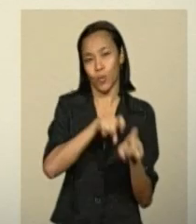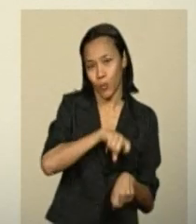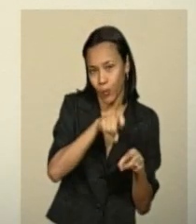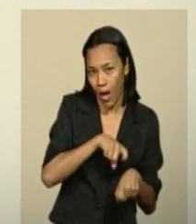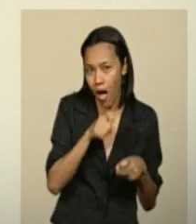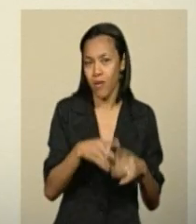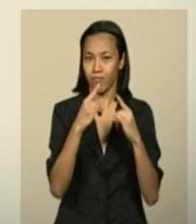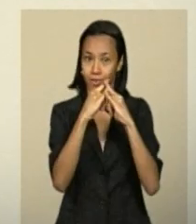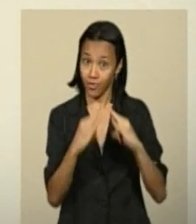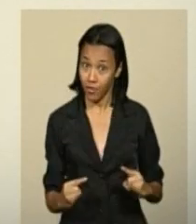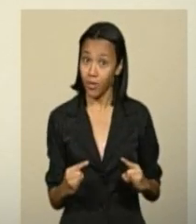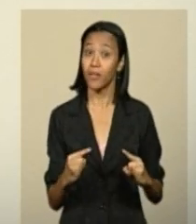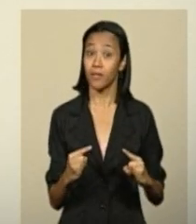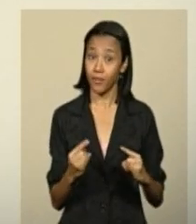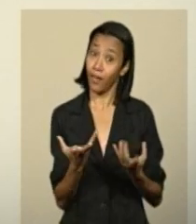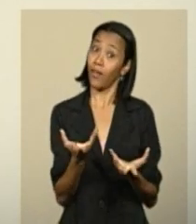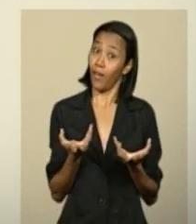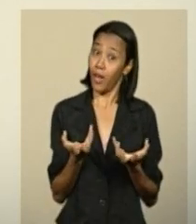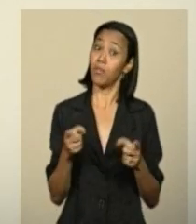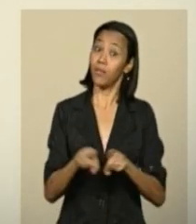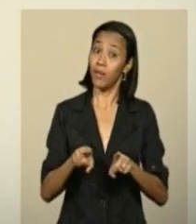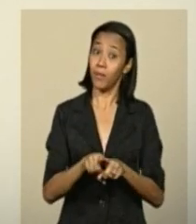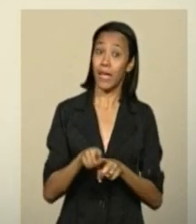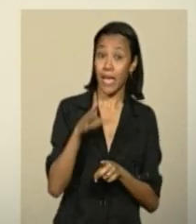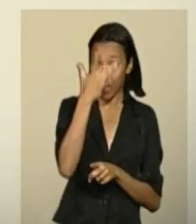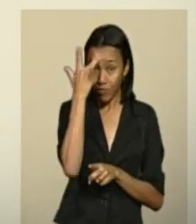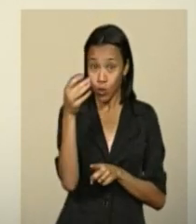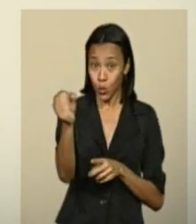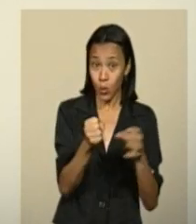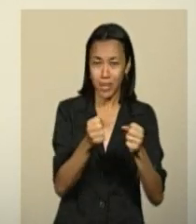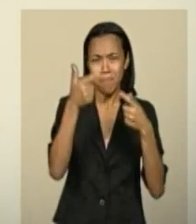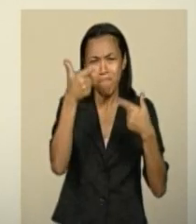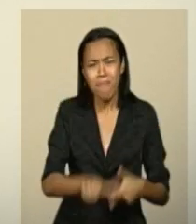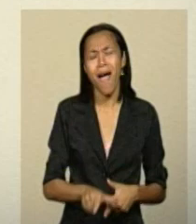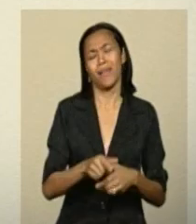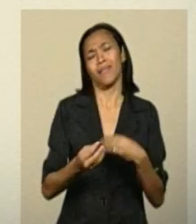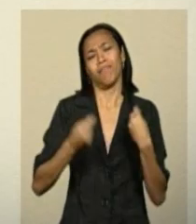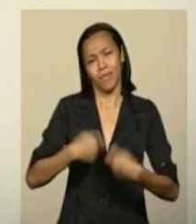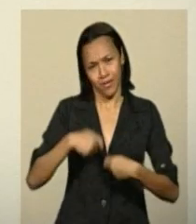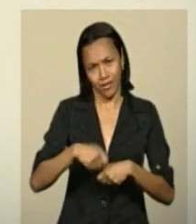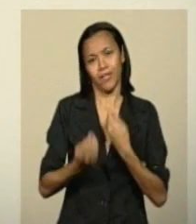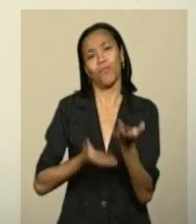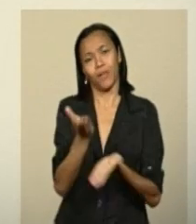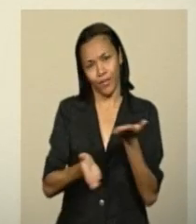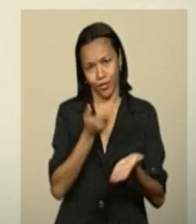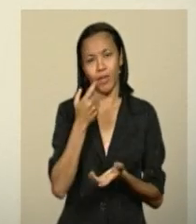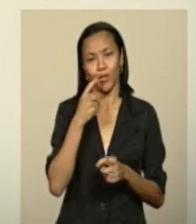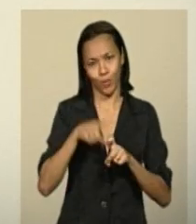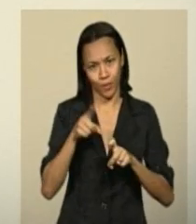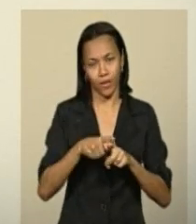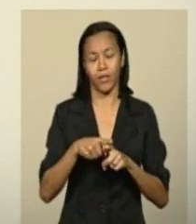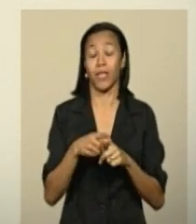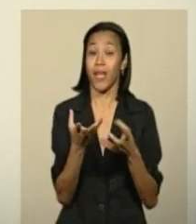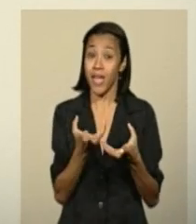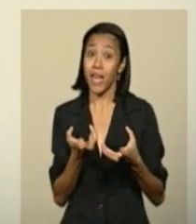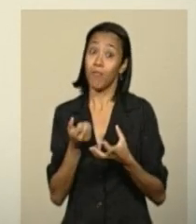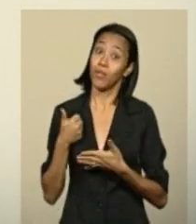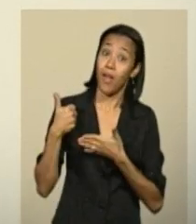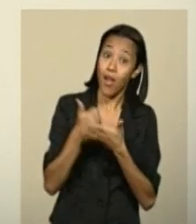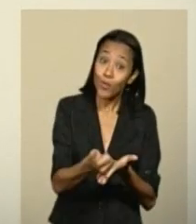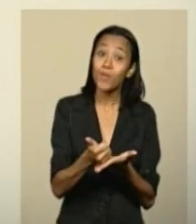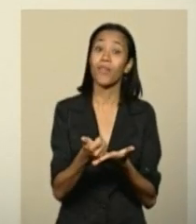nos assentamentos queremos buscar as pessoas que mais precisam do tratamento dentário queremos salvar os